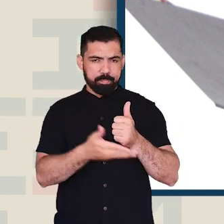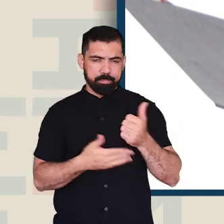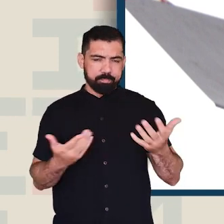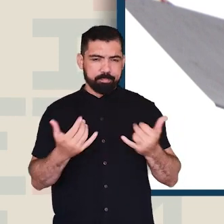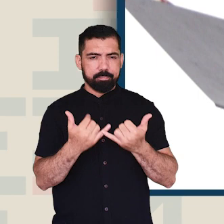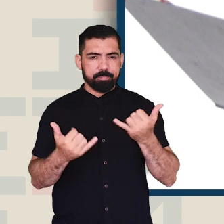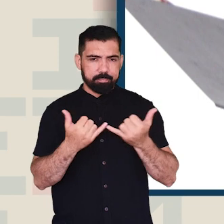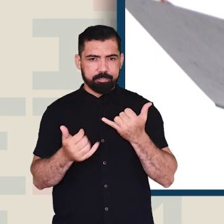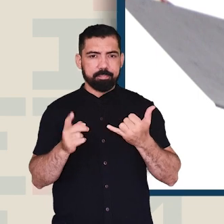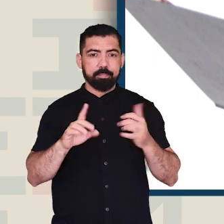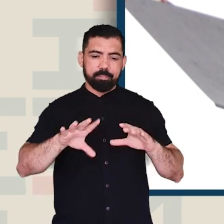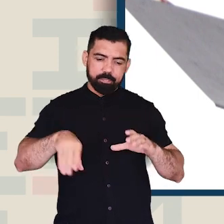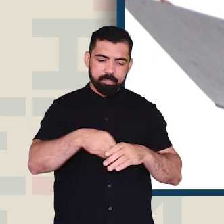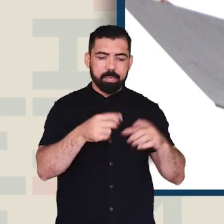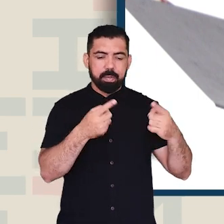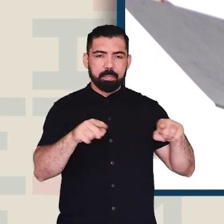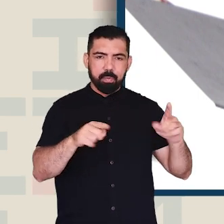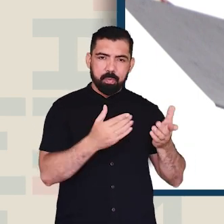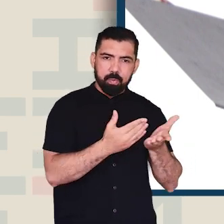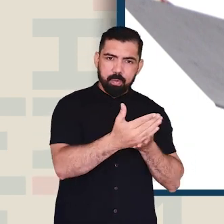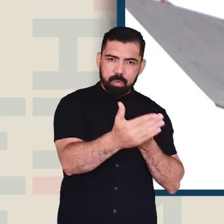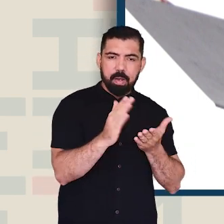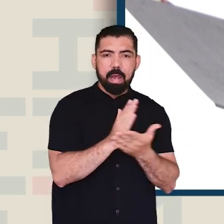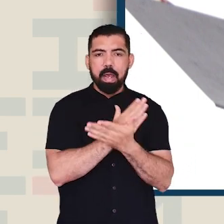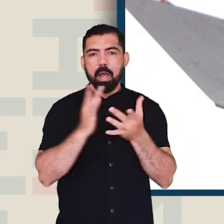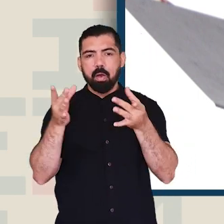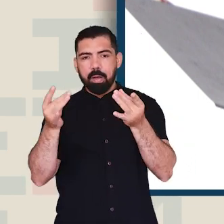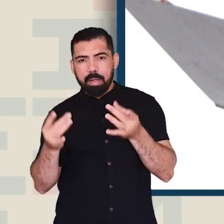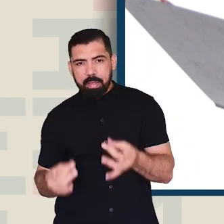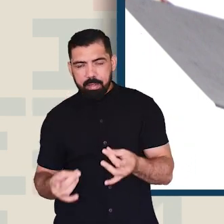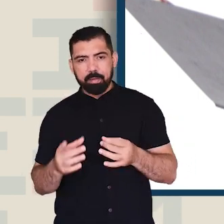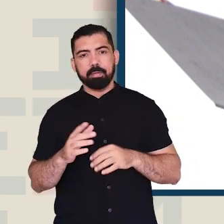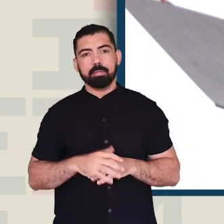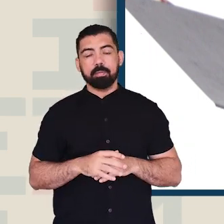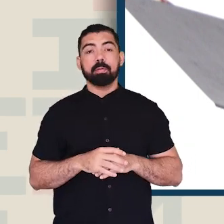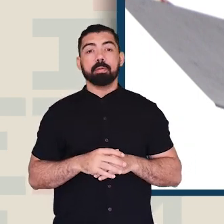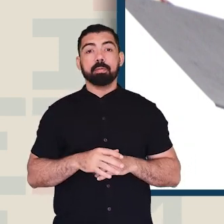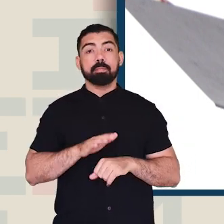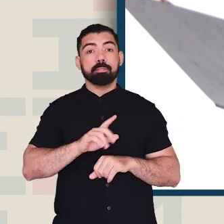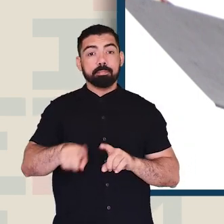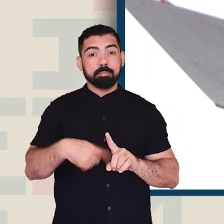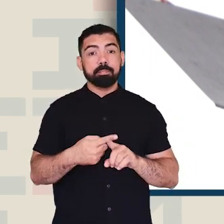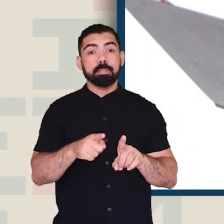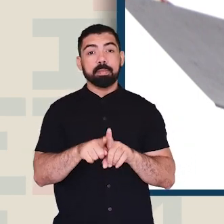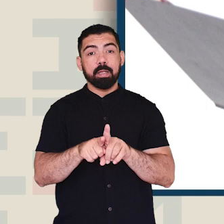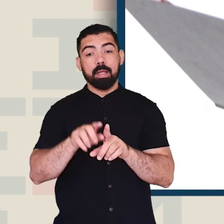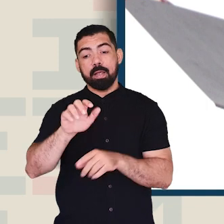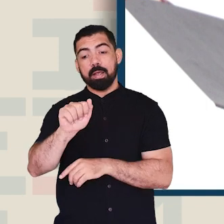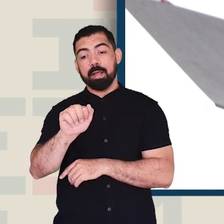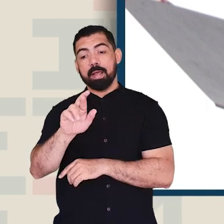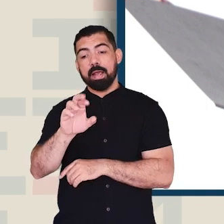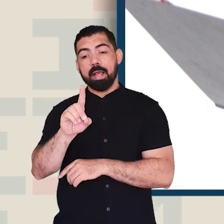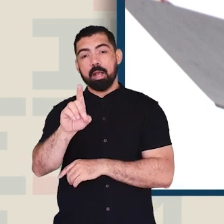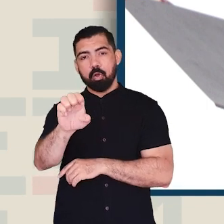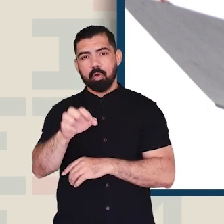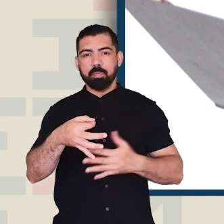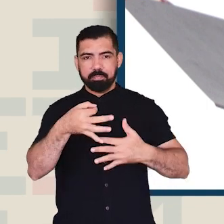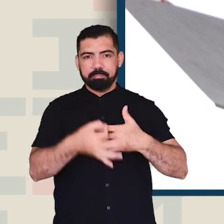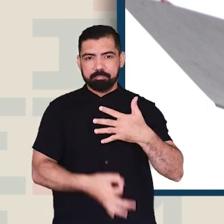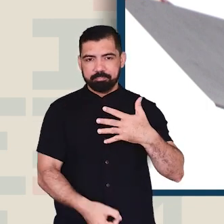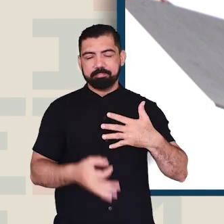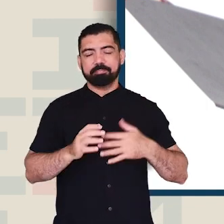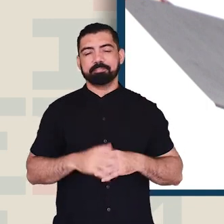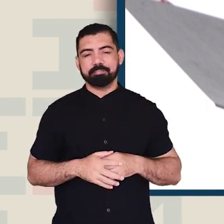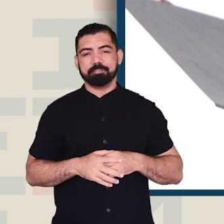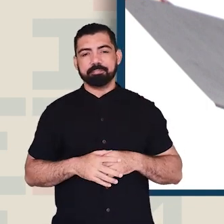básica, que inclui a melodia da introdução, alguns detalhes de convenções e os acordes.